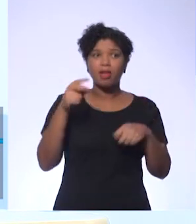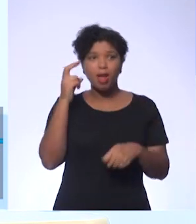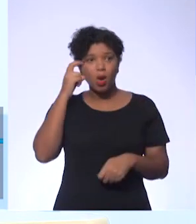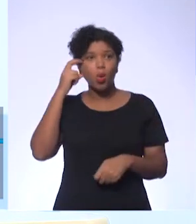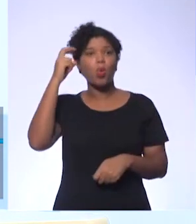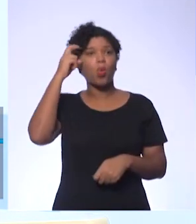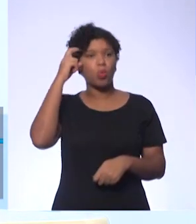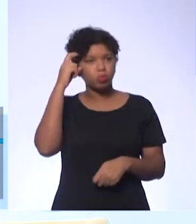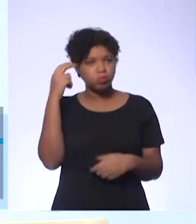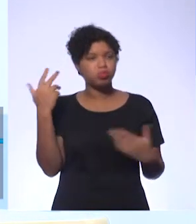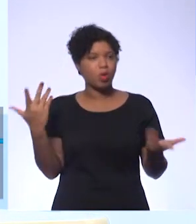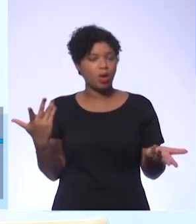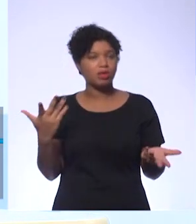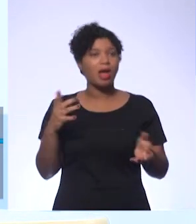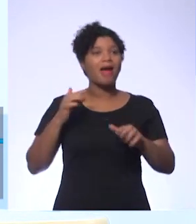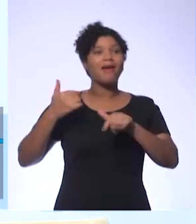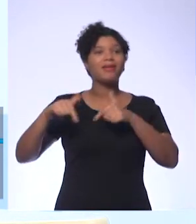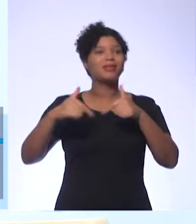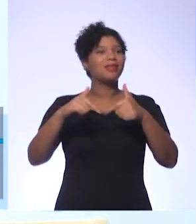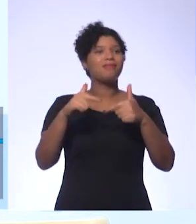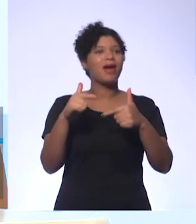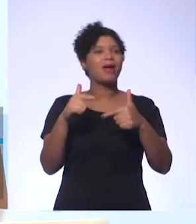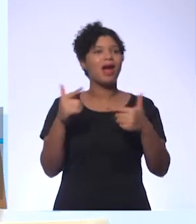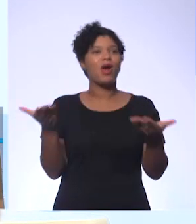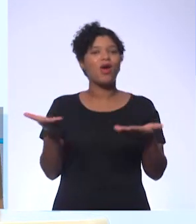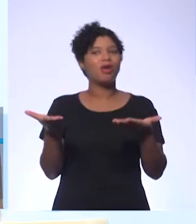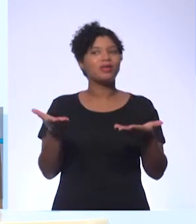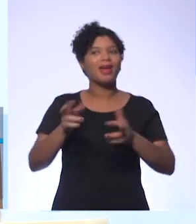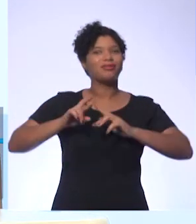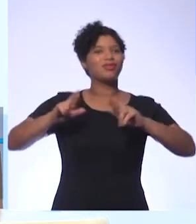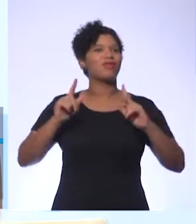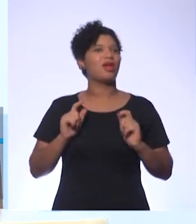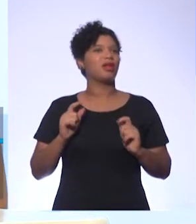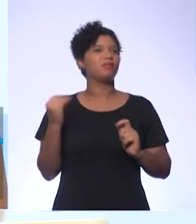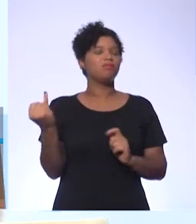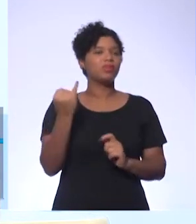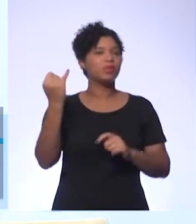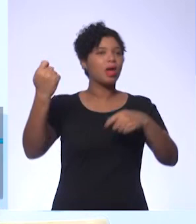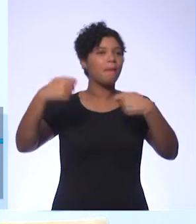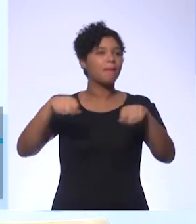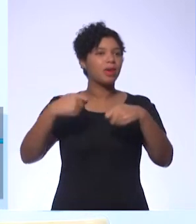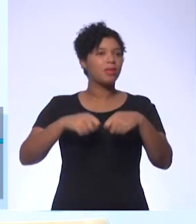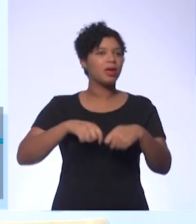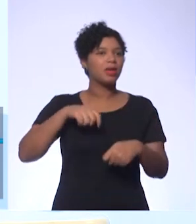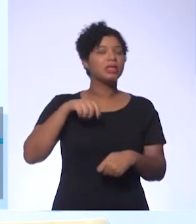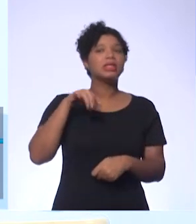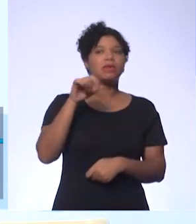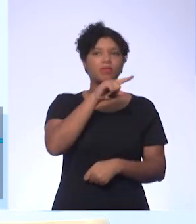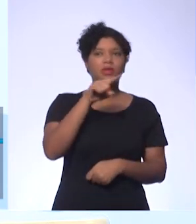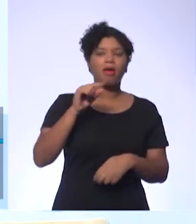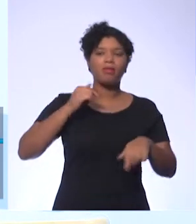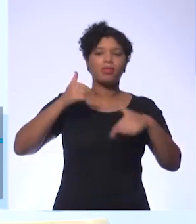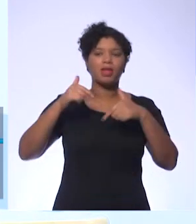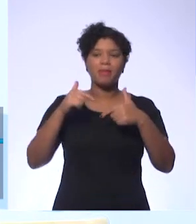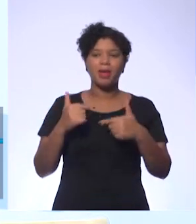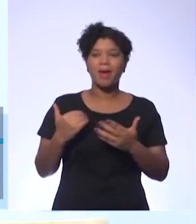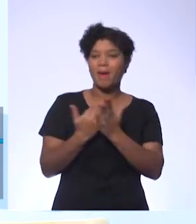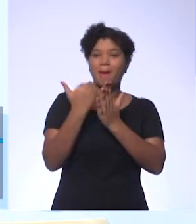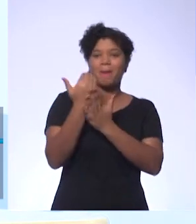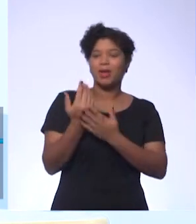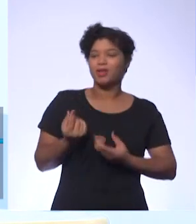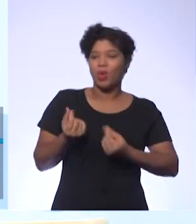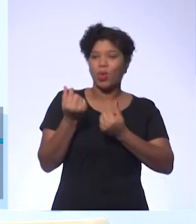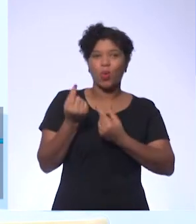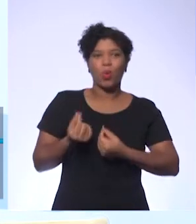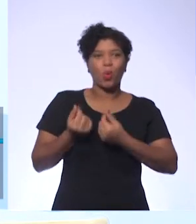época, o trabalho se tornou um elemento fundamental. Porque quanto mais você ganhava, o